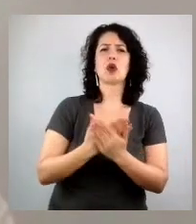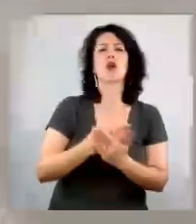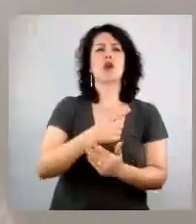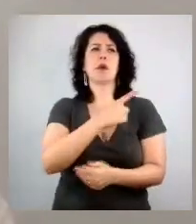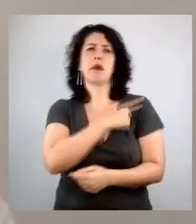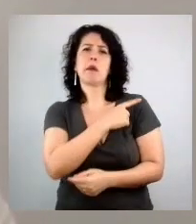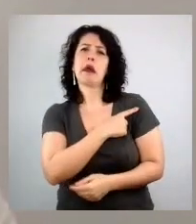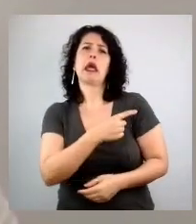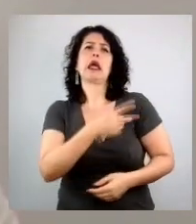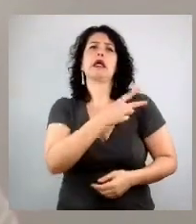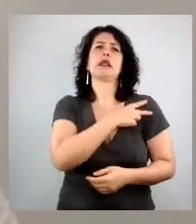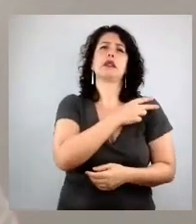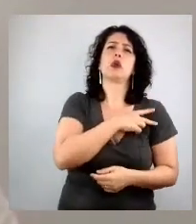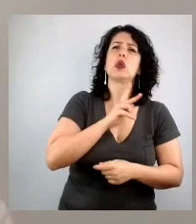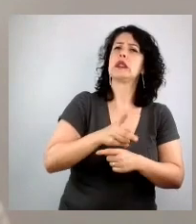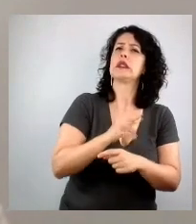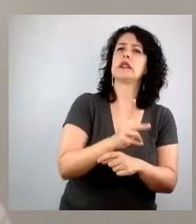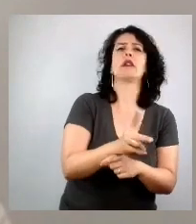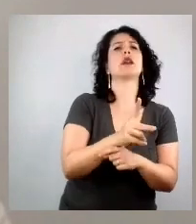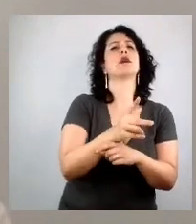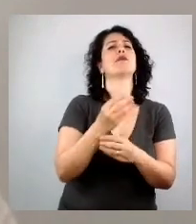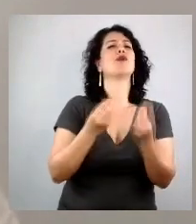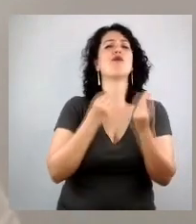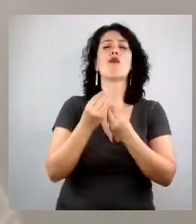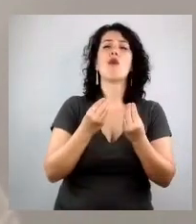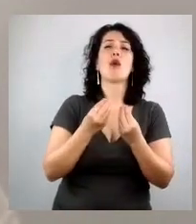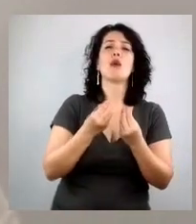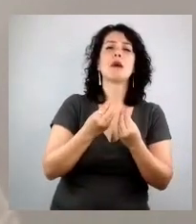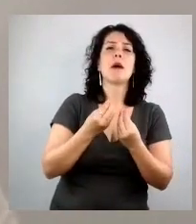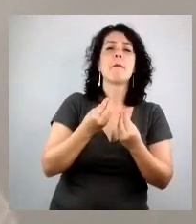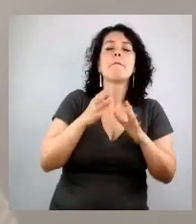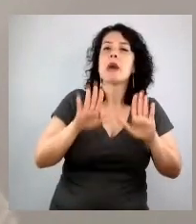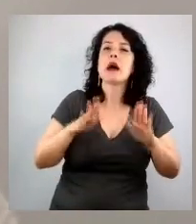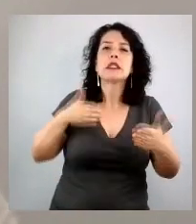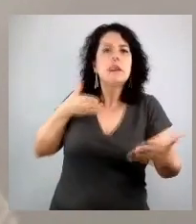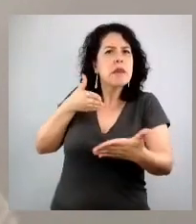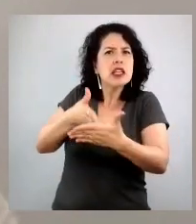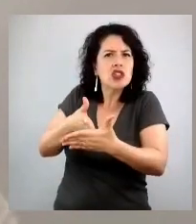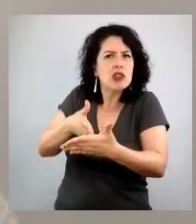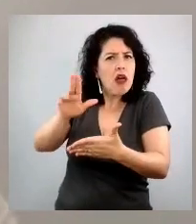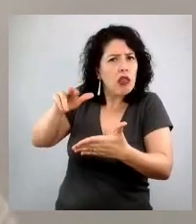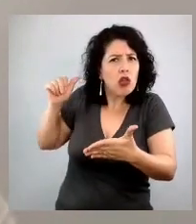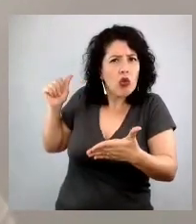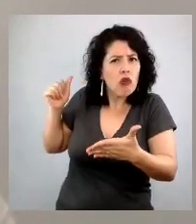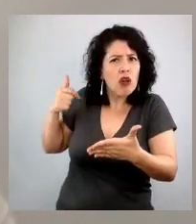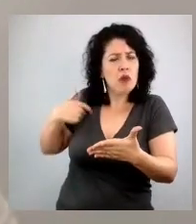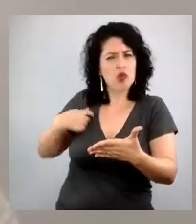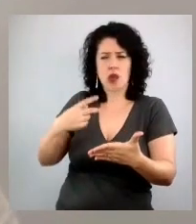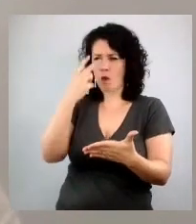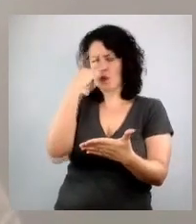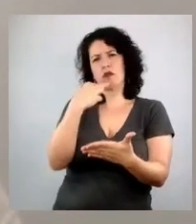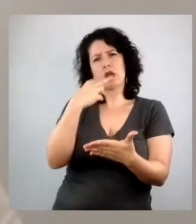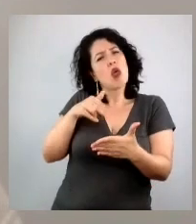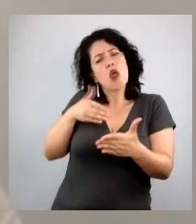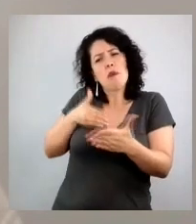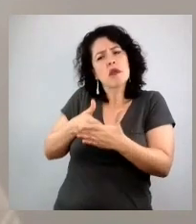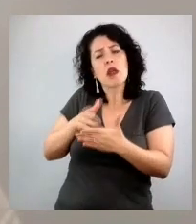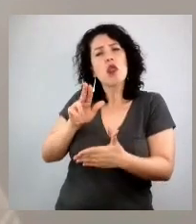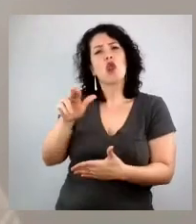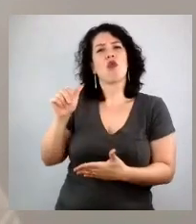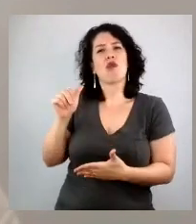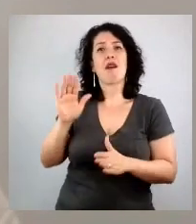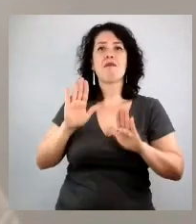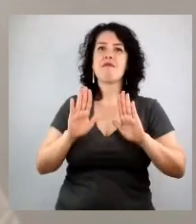nas baladas, mas nunca tinha sido impedida de fazer uma coisa por conta da minha deficiência. E na época, assim,